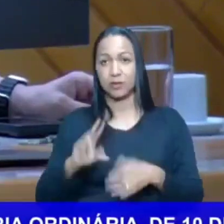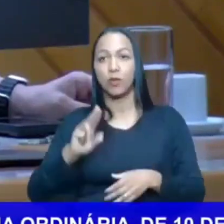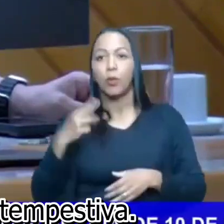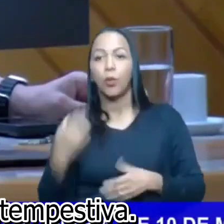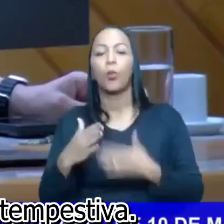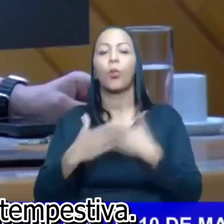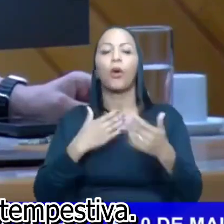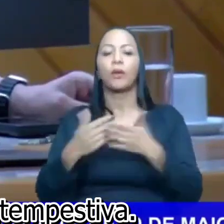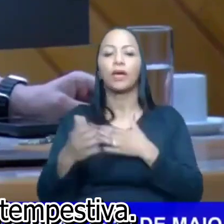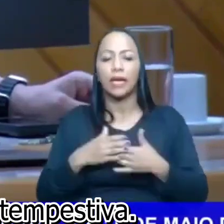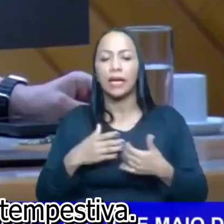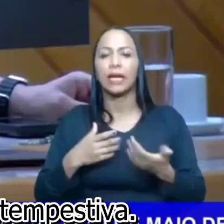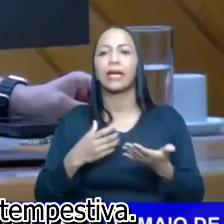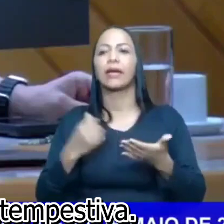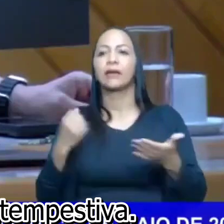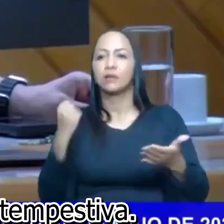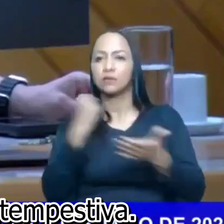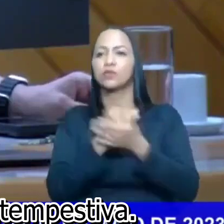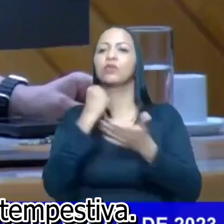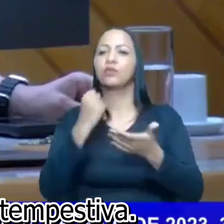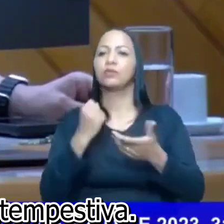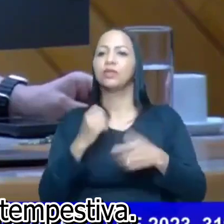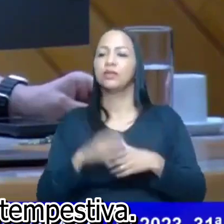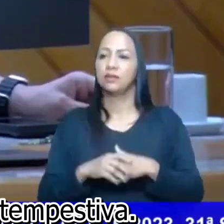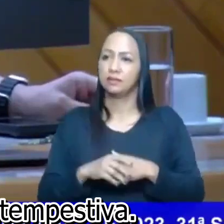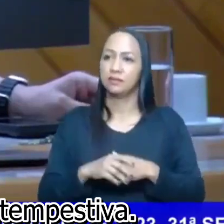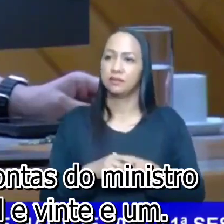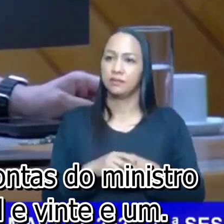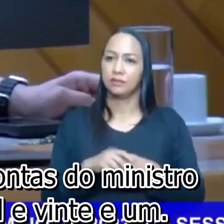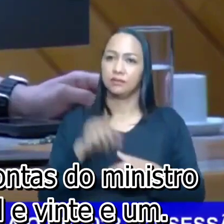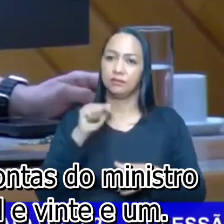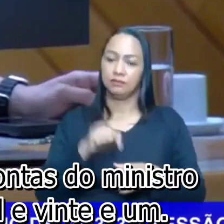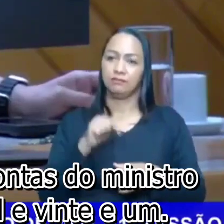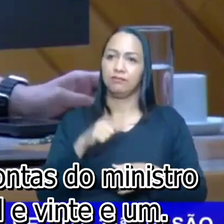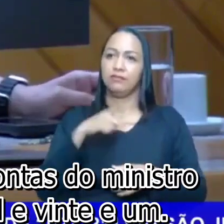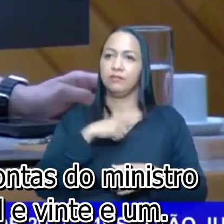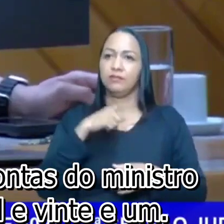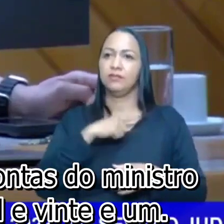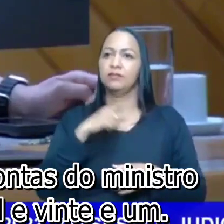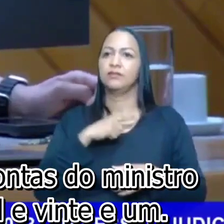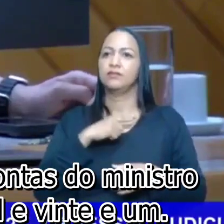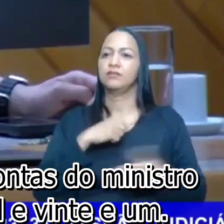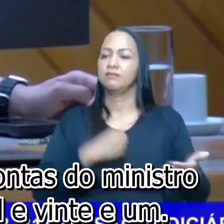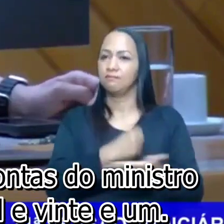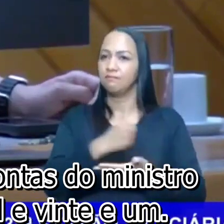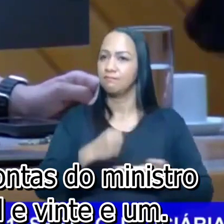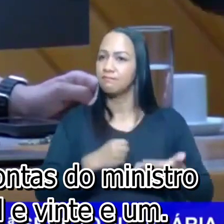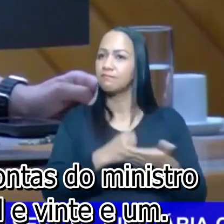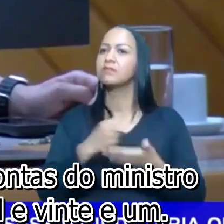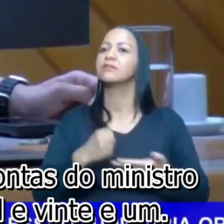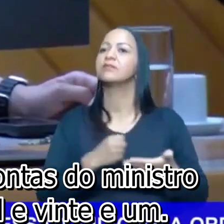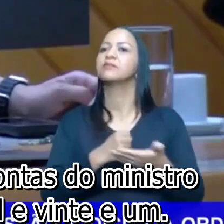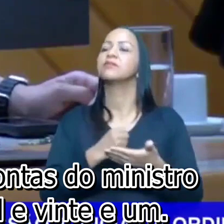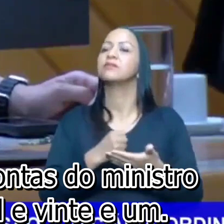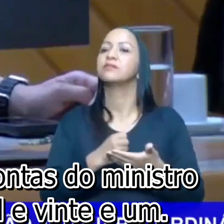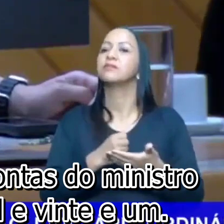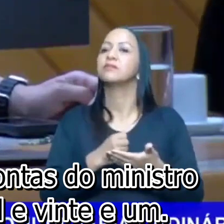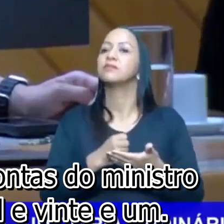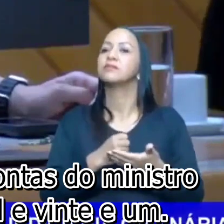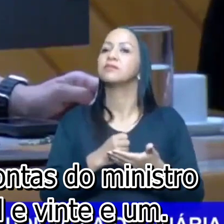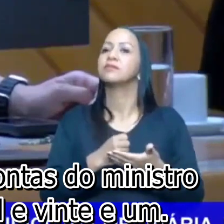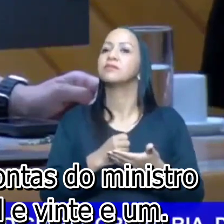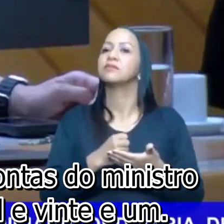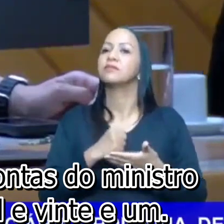qualquer documento nos autos de maneira intempestiva. Aqui eu trago esse fundamento na prestação de contas do